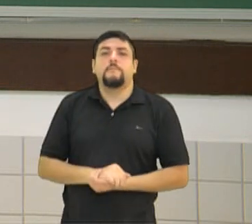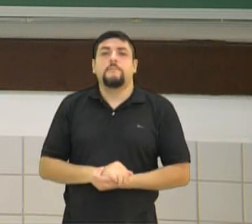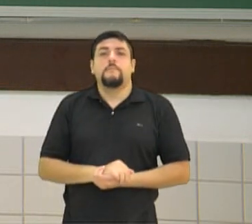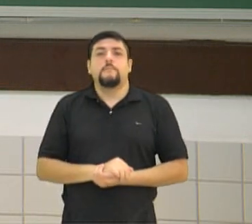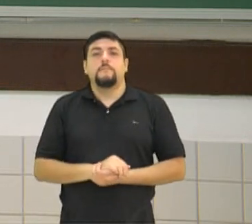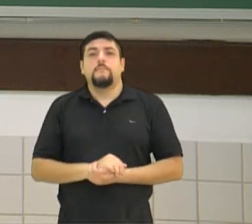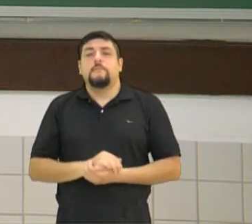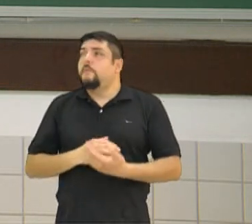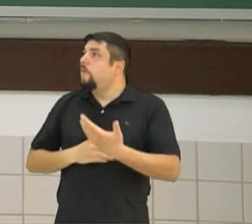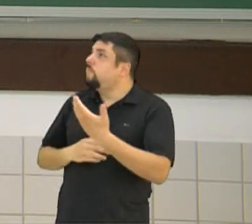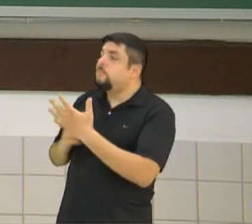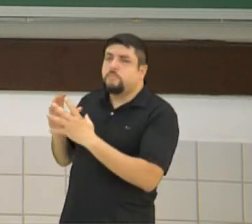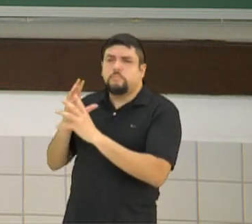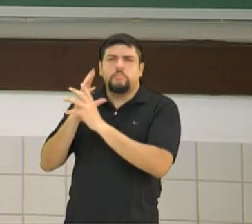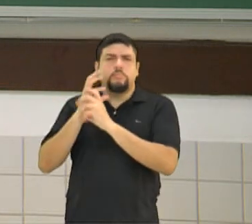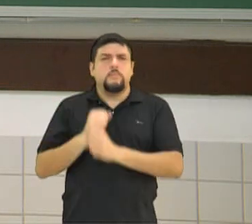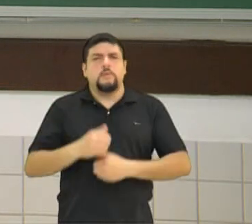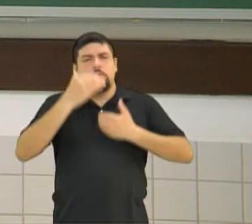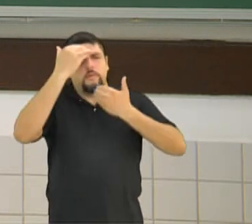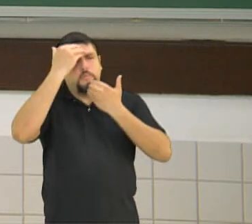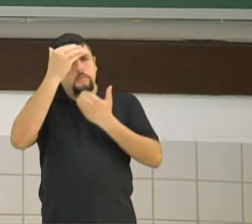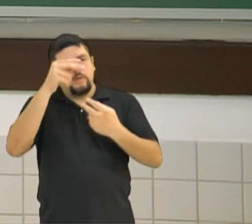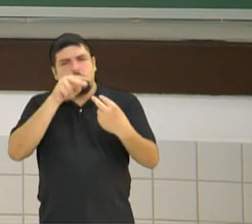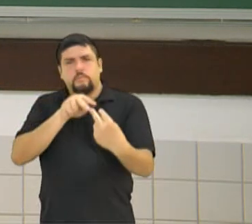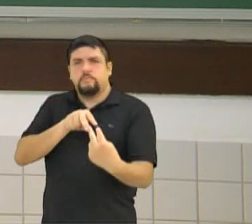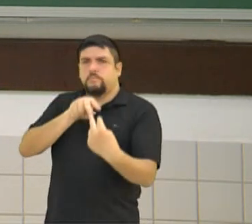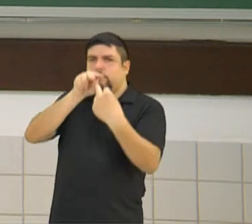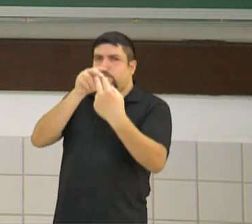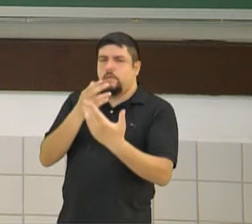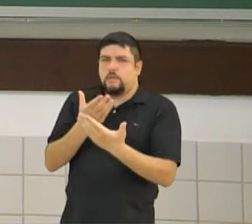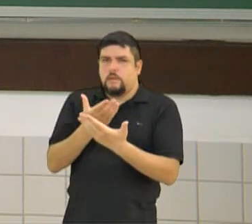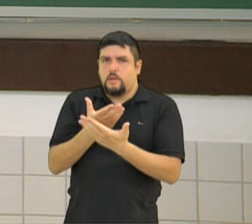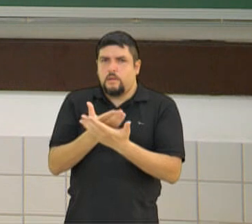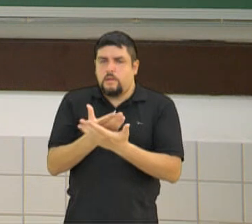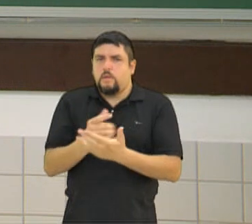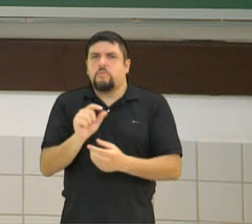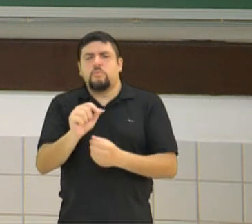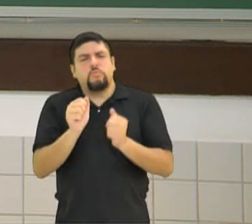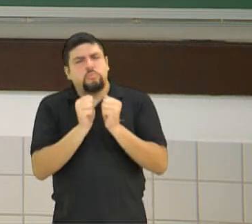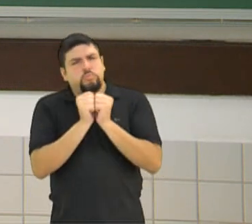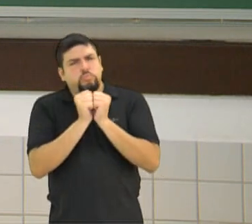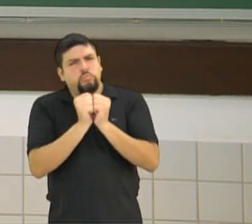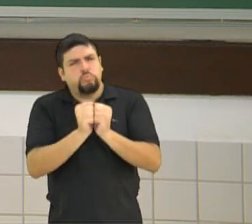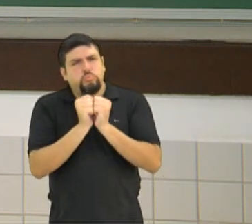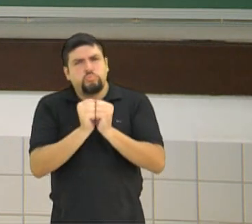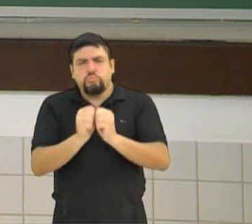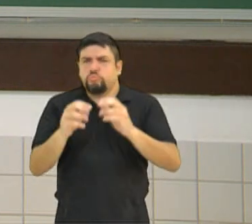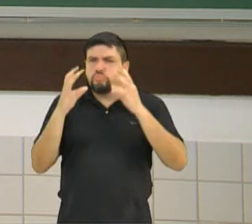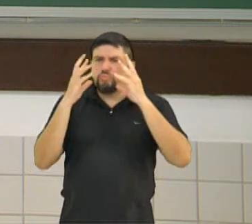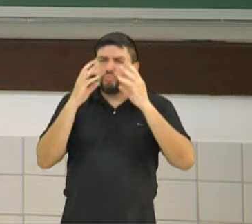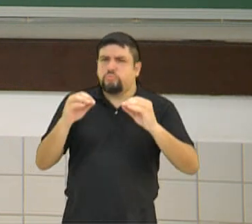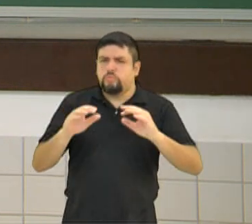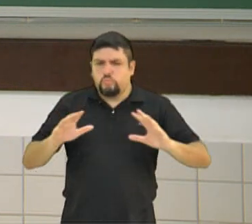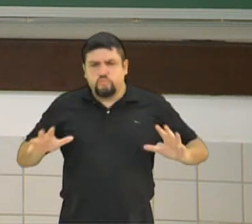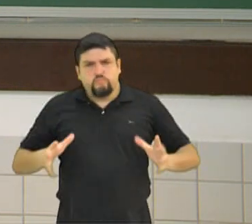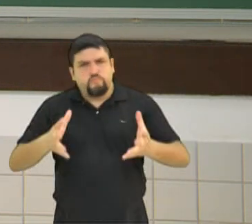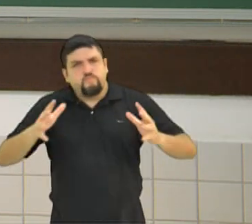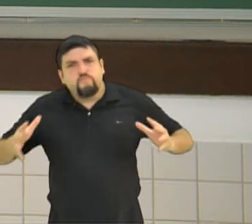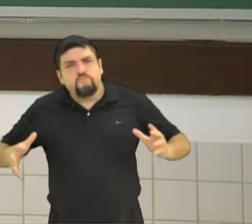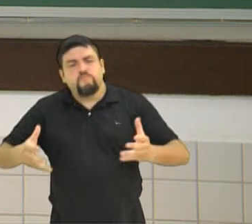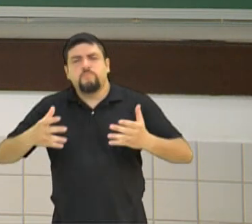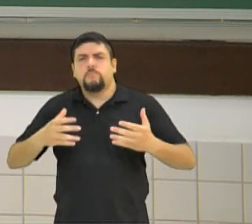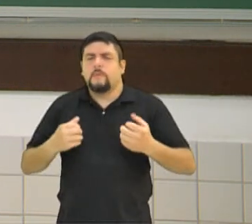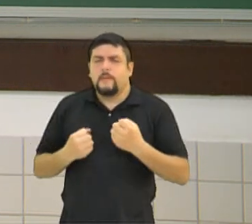galera, o meu muito obrigado, só tenho a agradecer a vocês por estarem sempre conosco, dando aquele incentivo, dando aquela força, nos